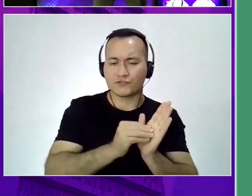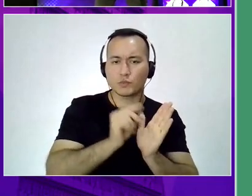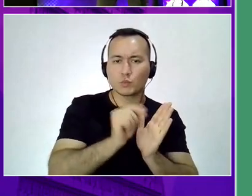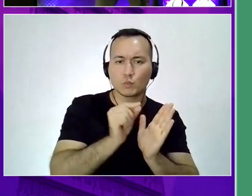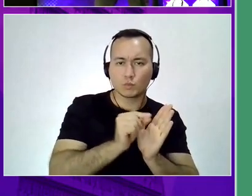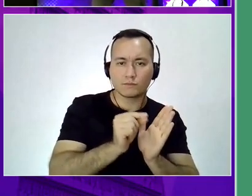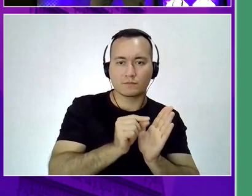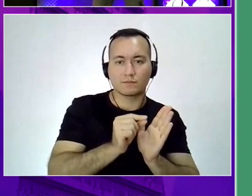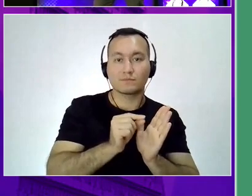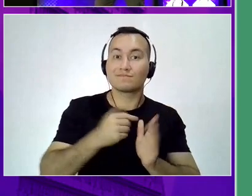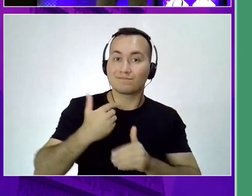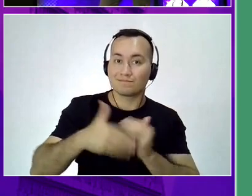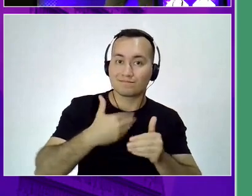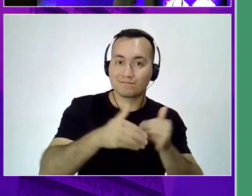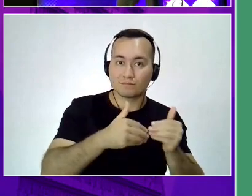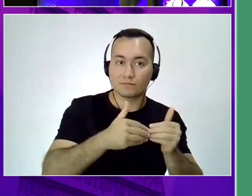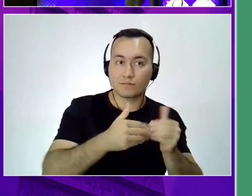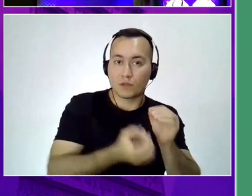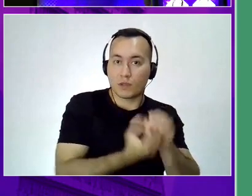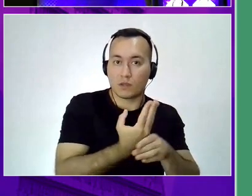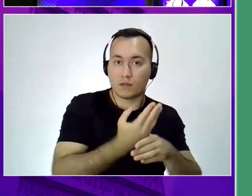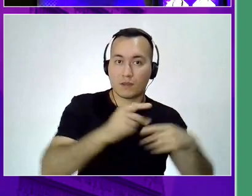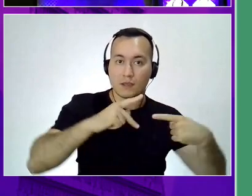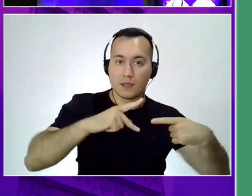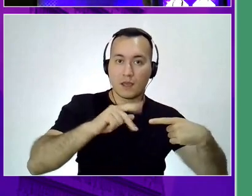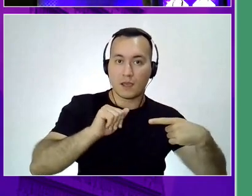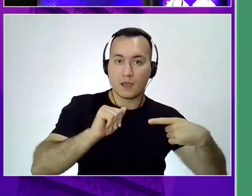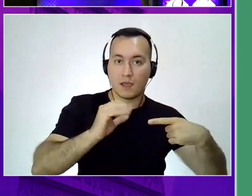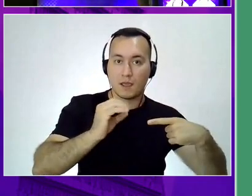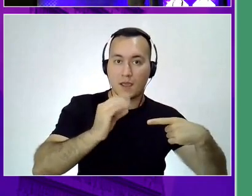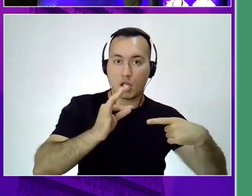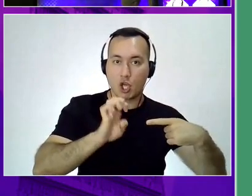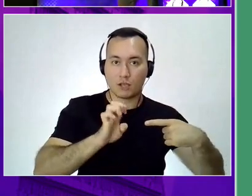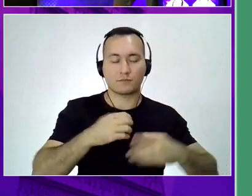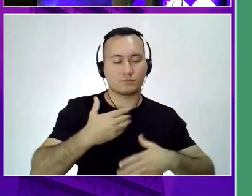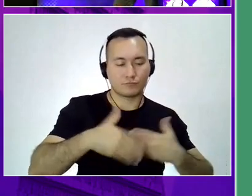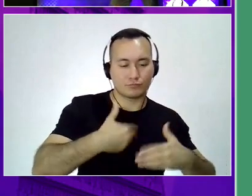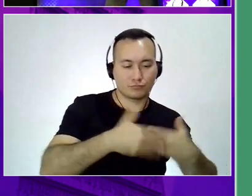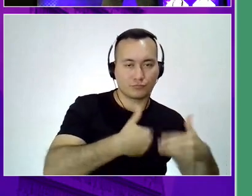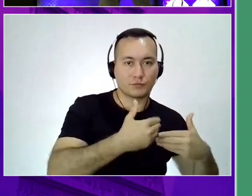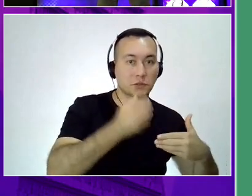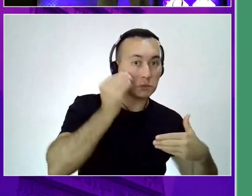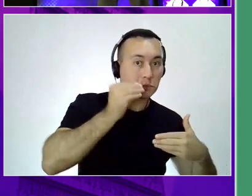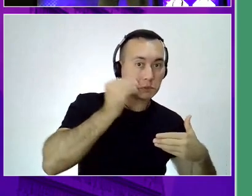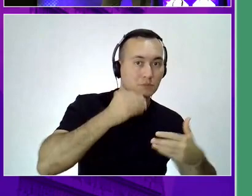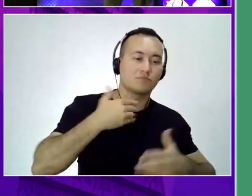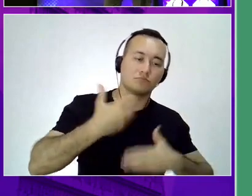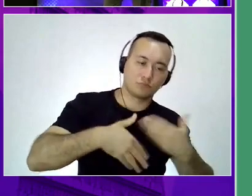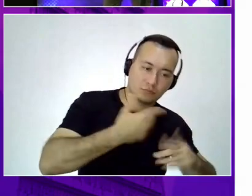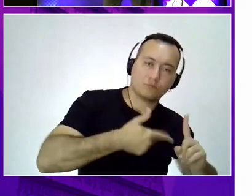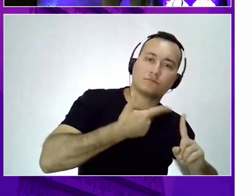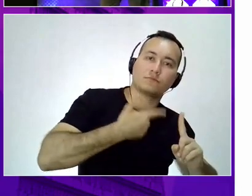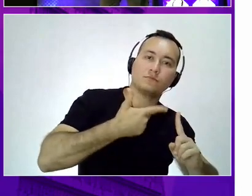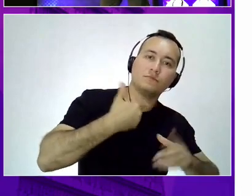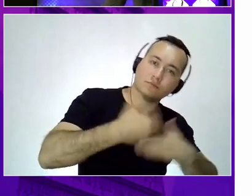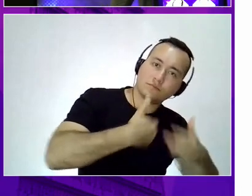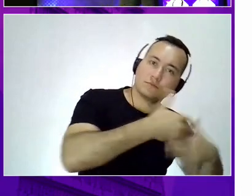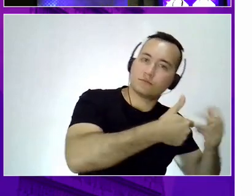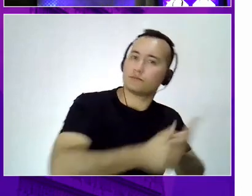produção e terminar esse processo. Então, todas essas etapas, elas são o que a gente hoje chama de pipelines,